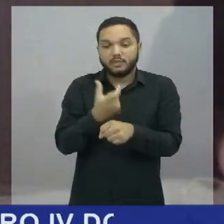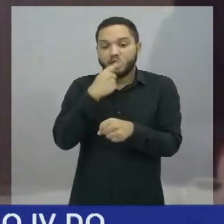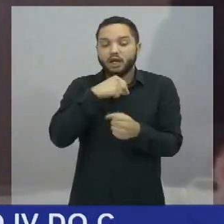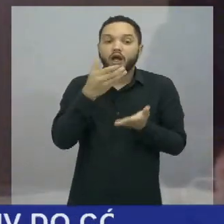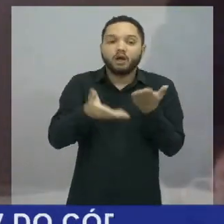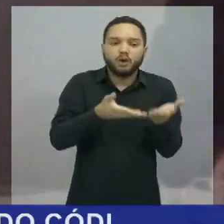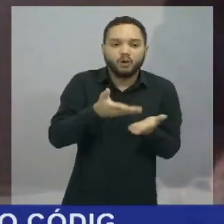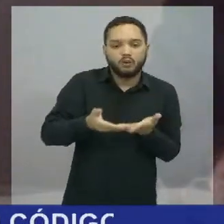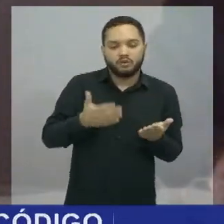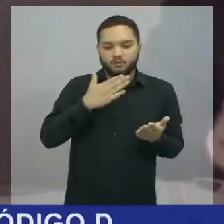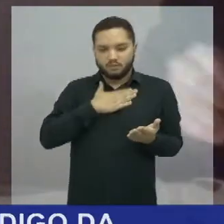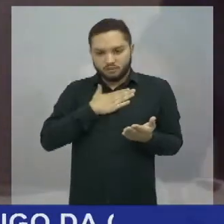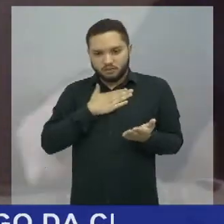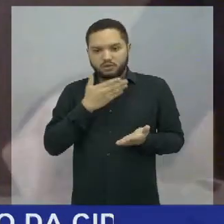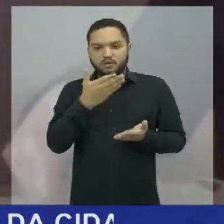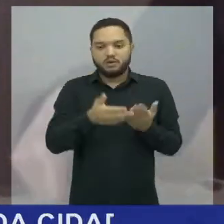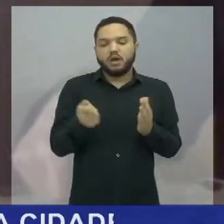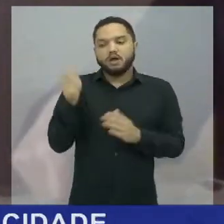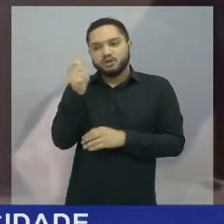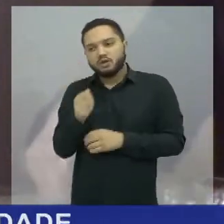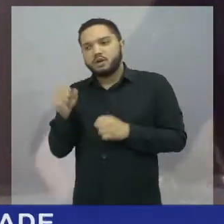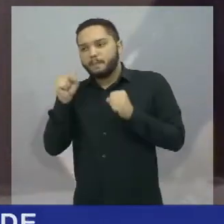ser mantida por uma associação.